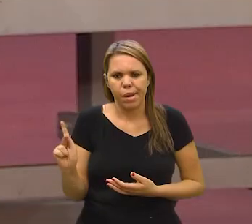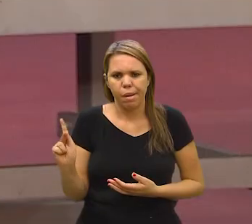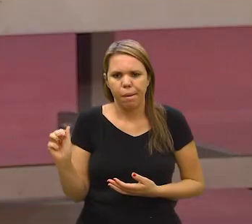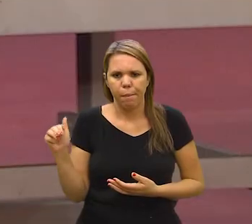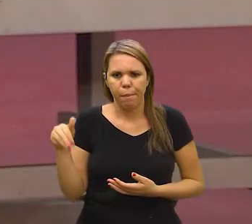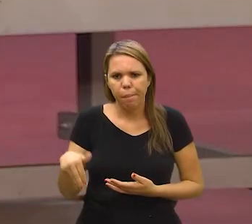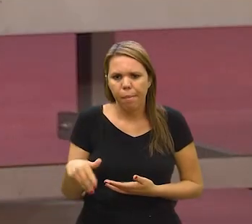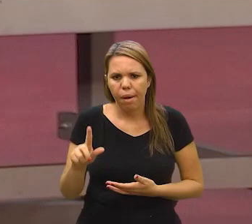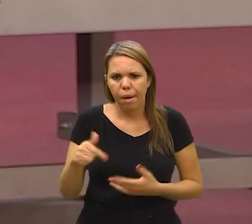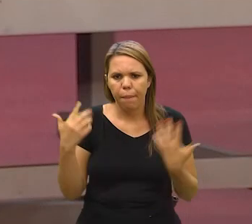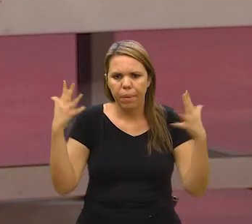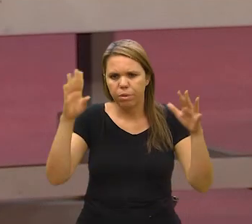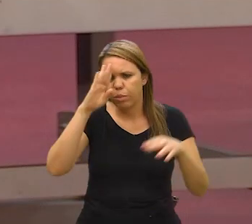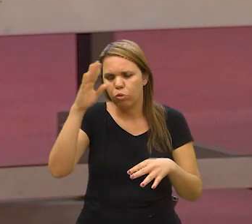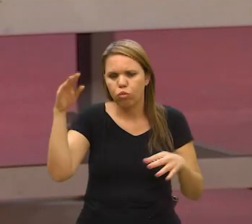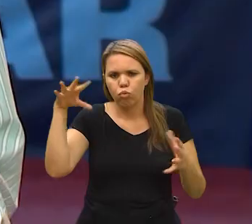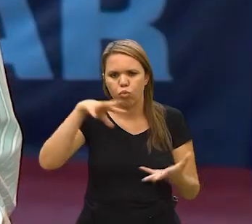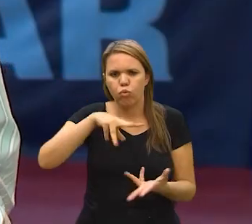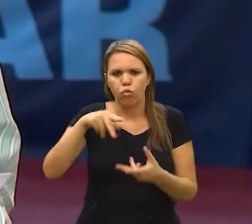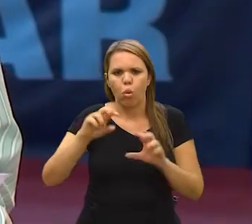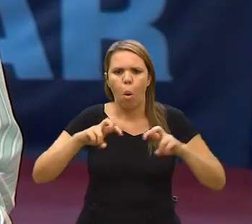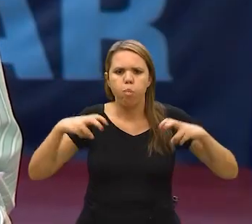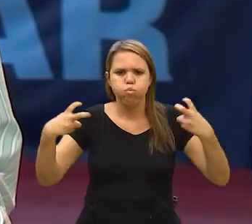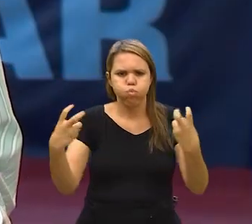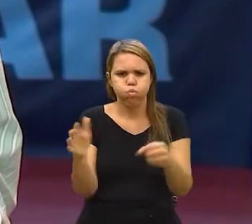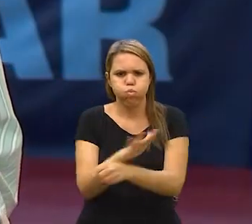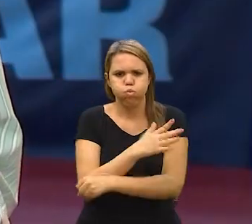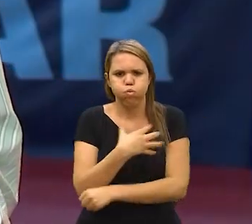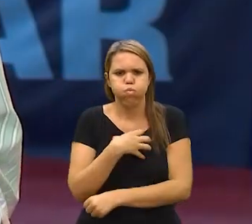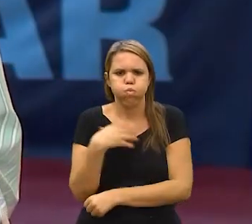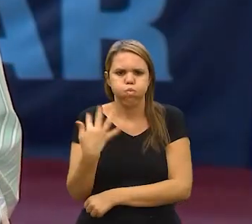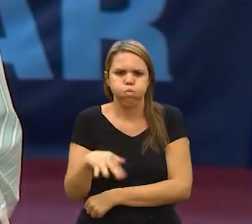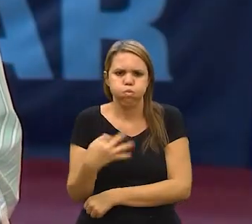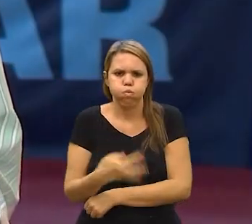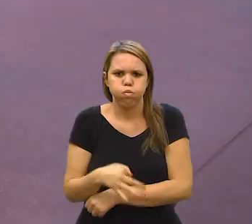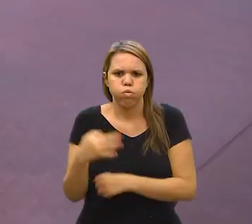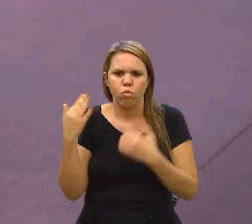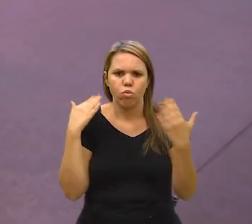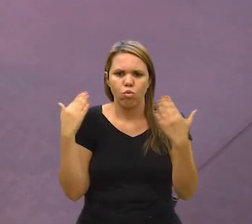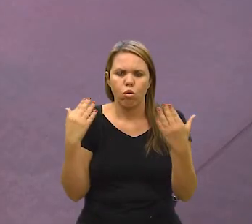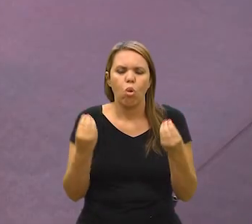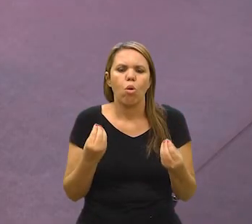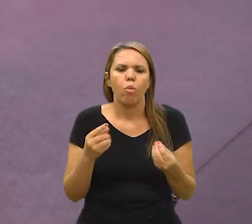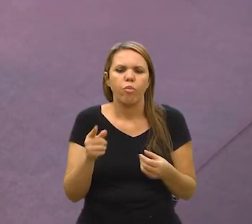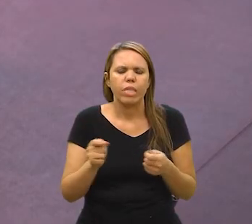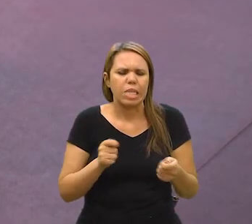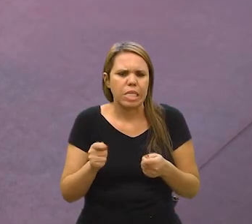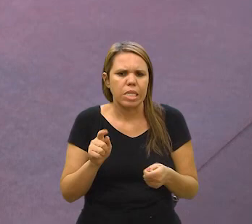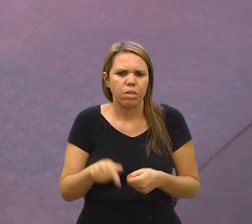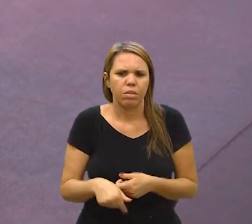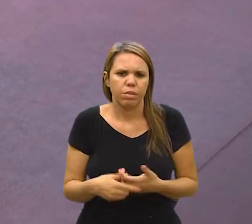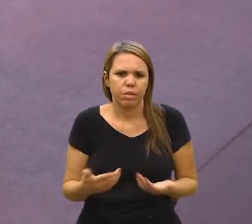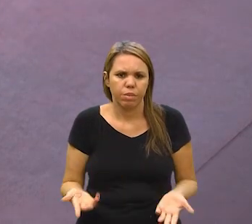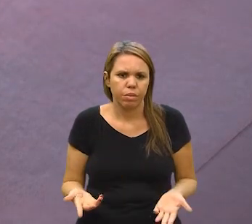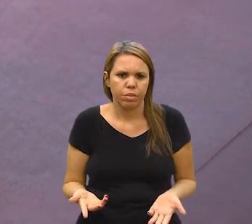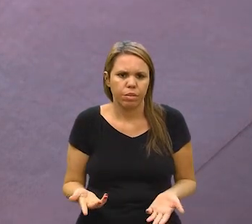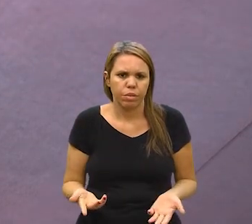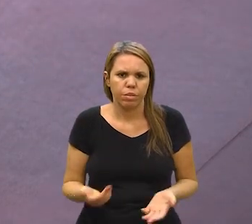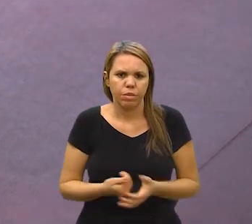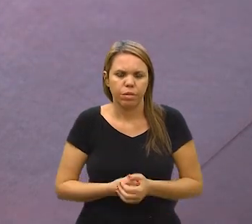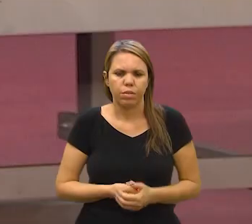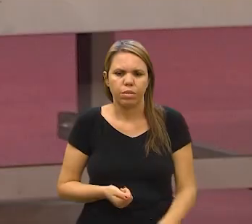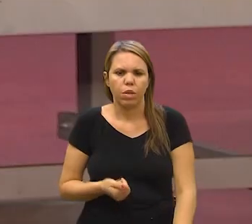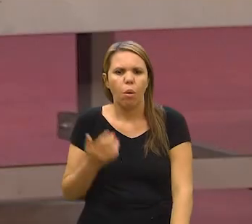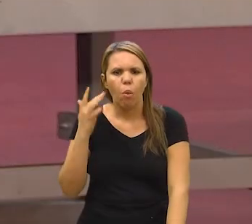ainda. Pô, é um dos principais eventos do mundo, ginásio lotado, e aí você sente uma lesão. Psicologicamente, como é que você lida com isso? Não,